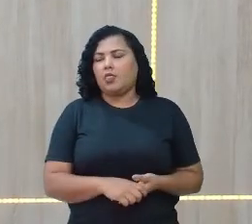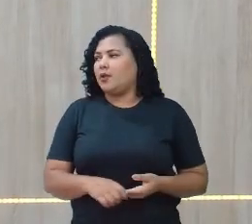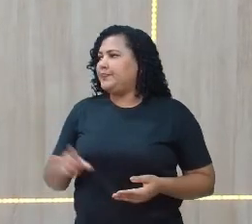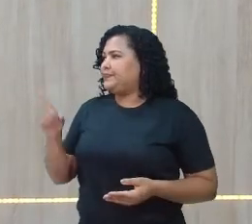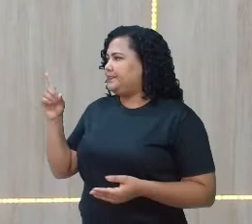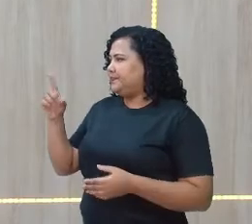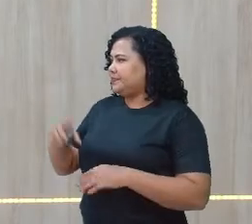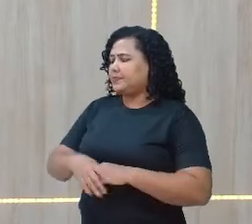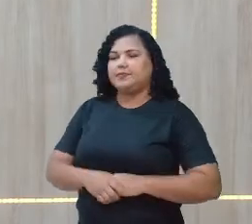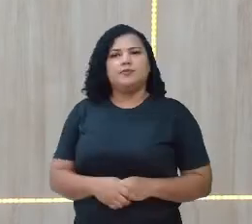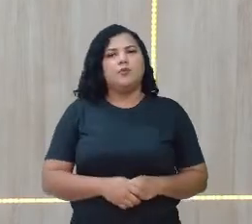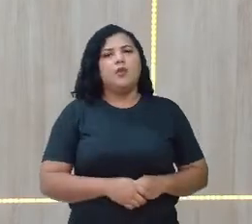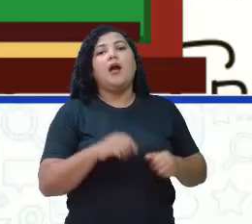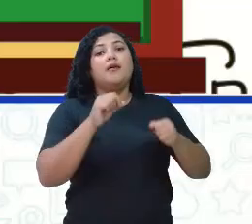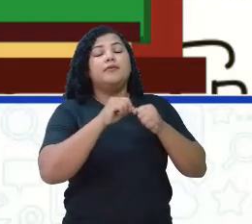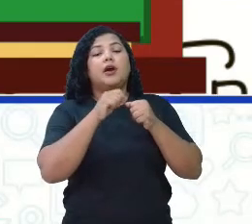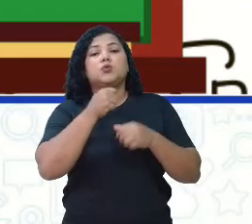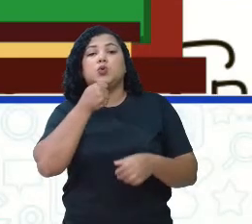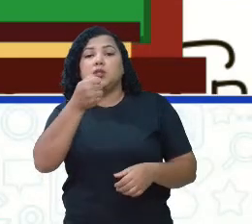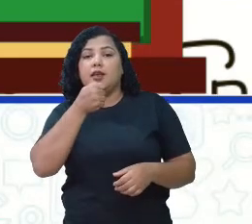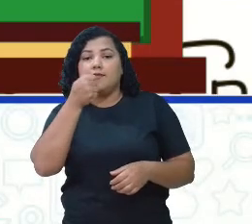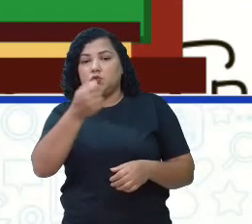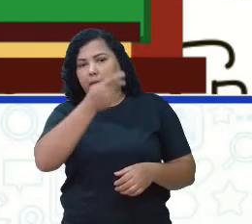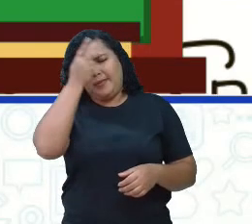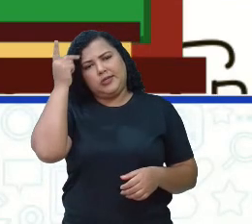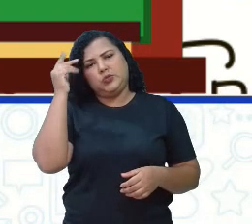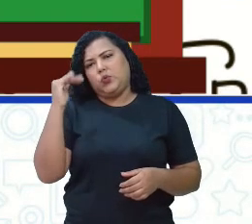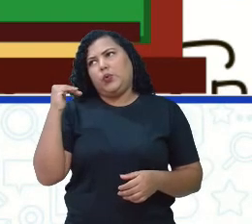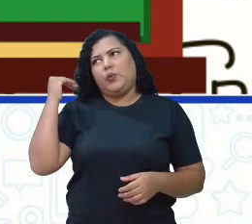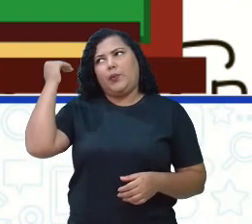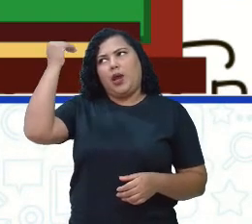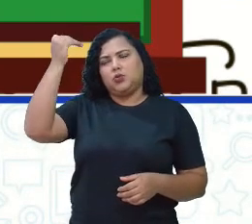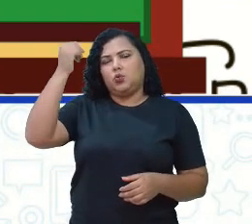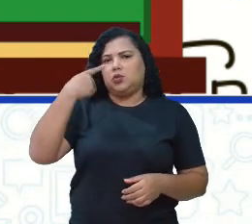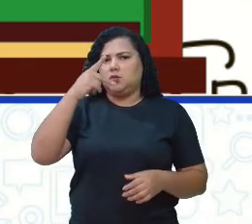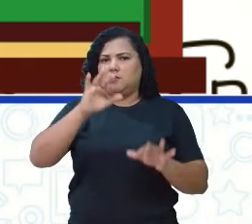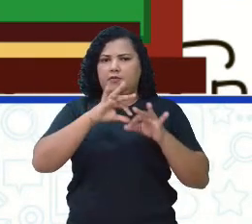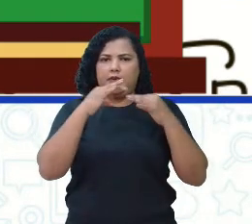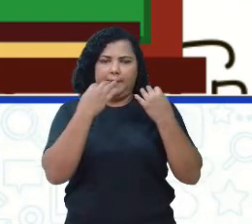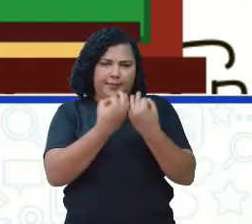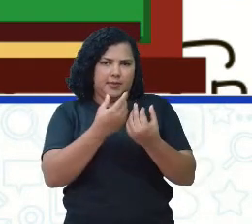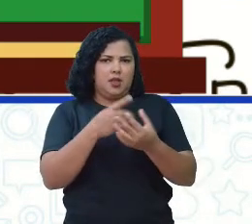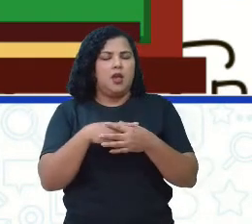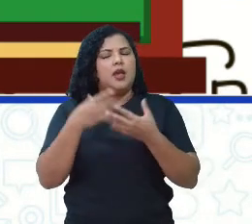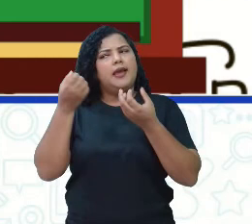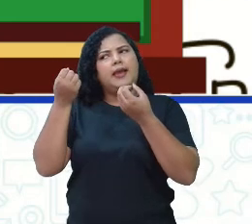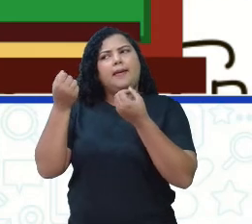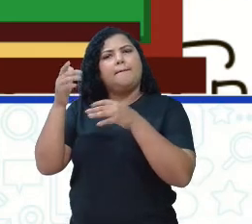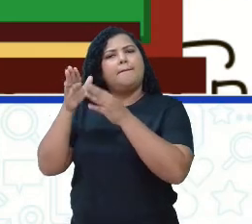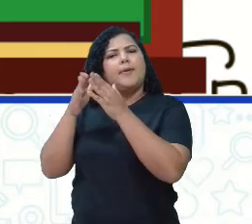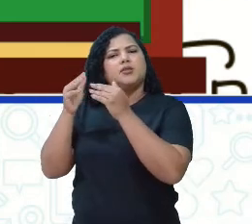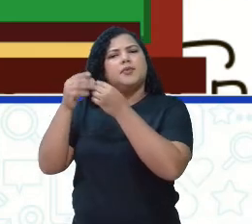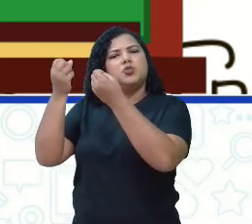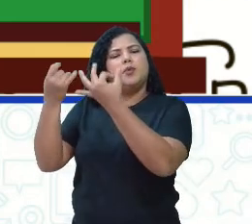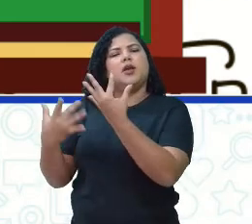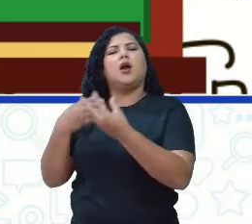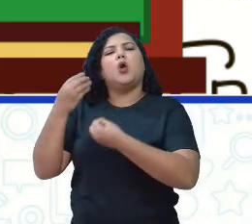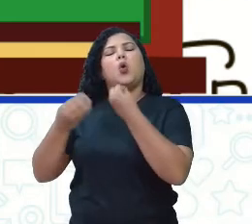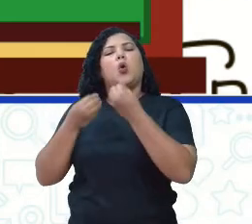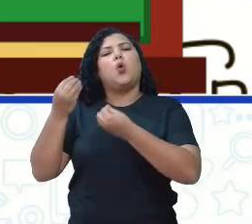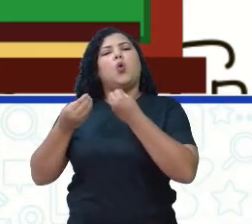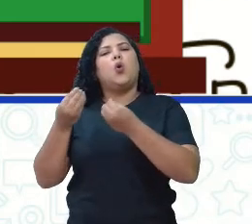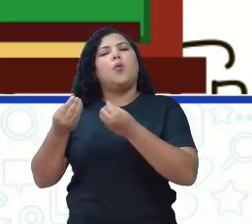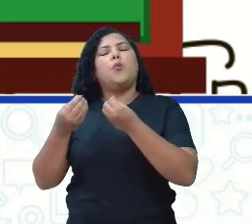fazer uma pesquisa, faça uma entrevista com uma pessoa de maior idade da sua família e peça para ela falar um pouco como era o transporte no Recife